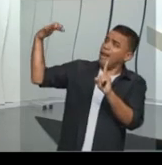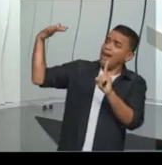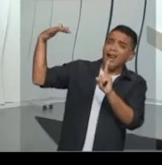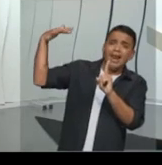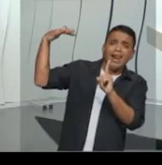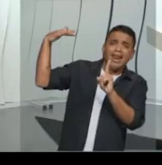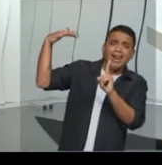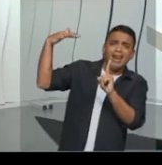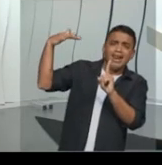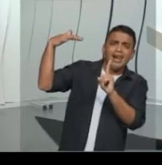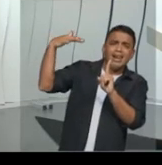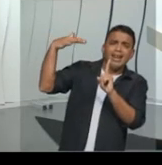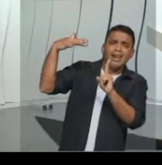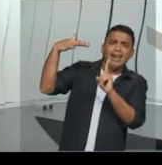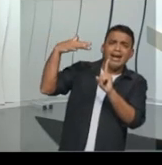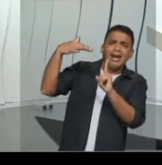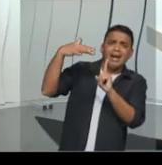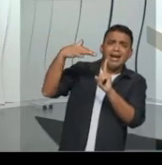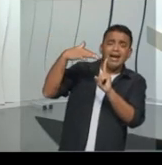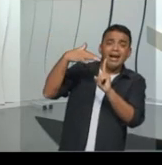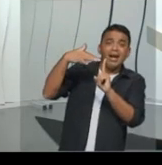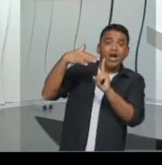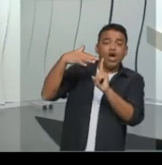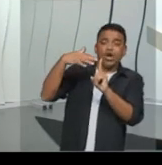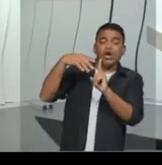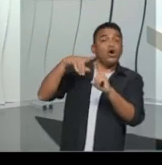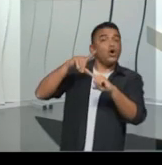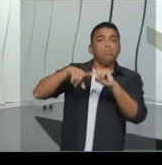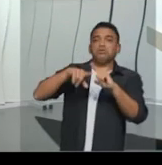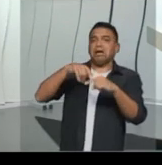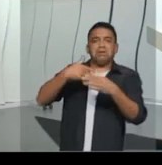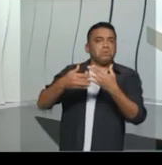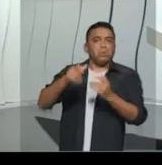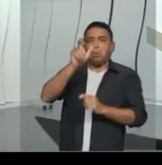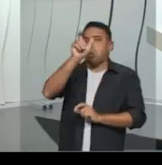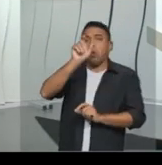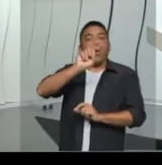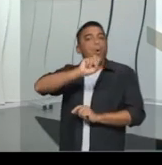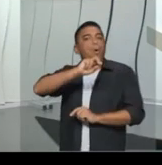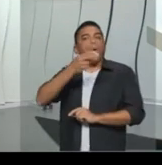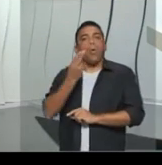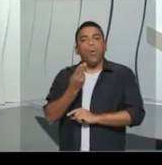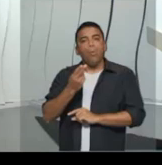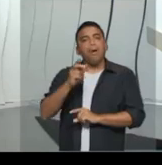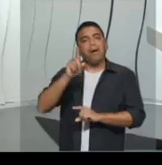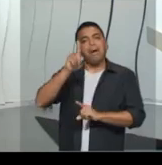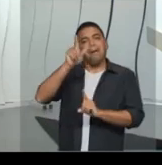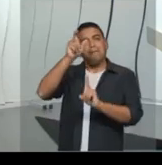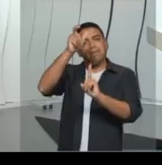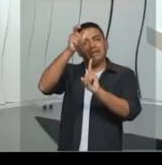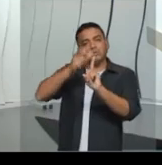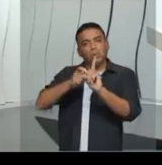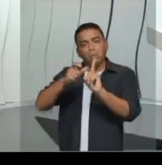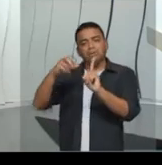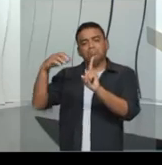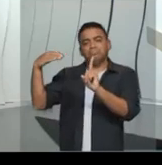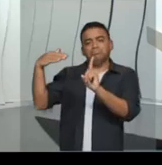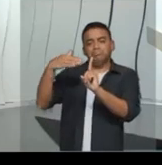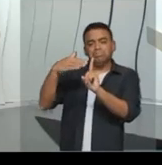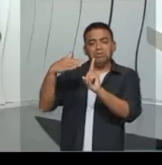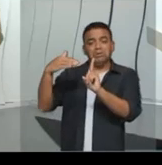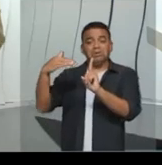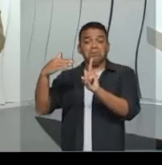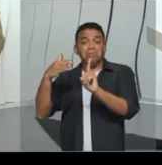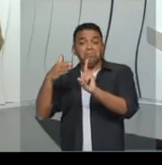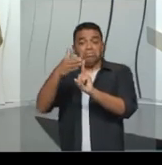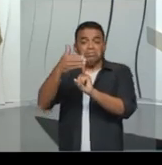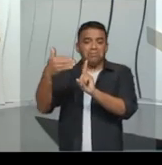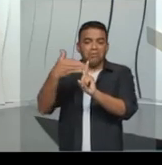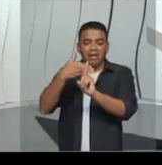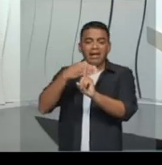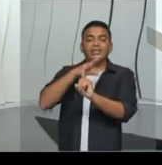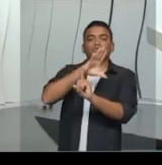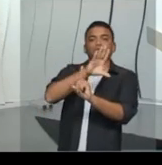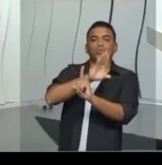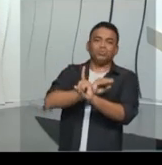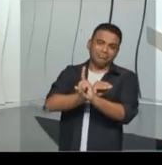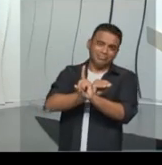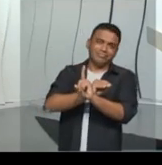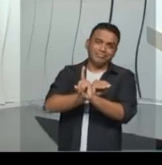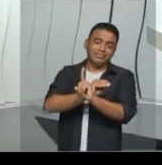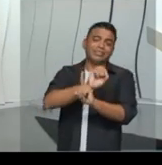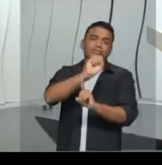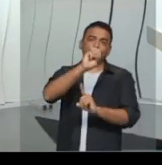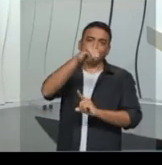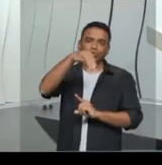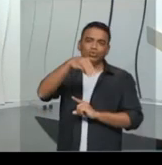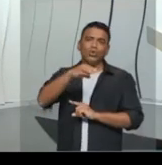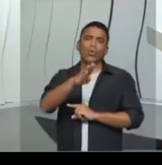não consegue atravessar um objeto e se forme a sombra desse objeto atrás. Então, essa